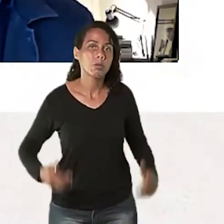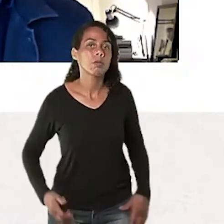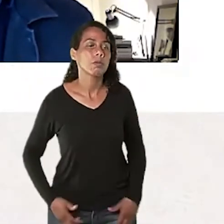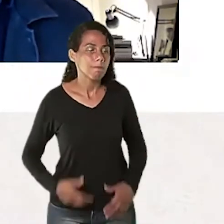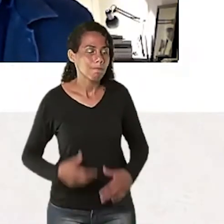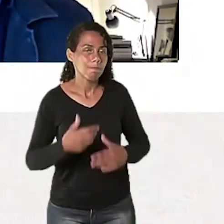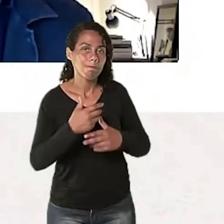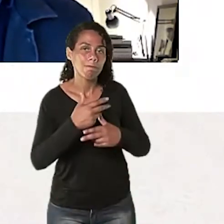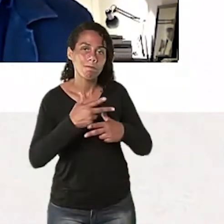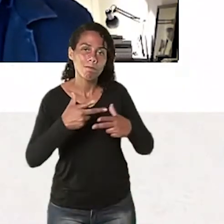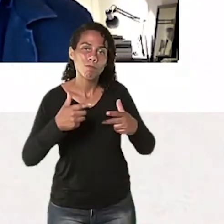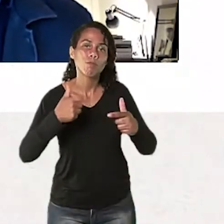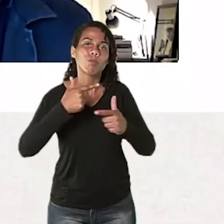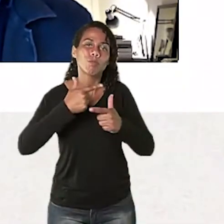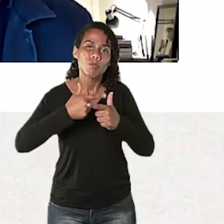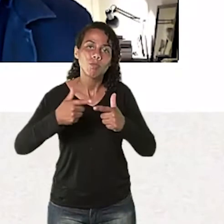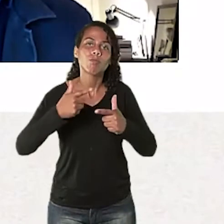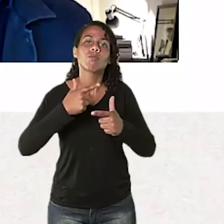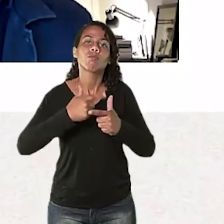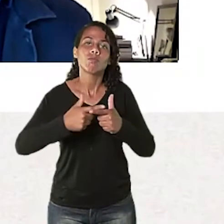defendidos pela própria justiça